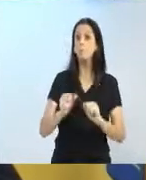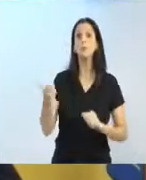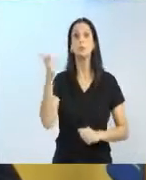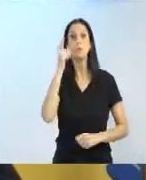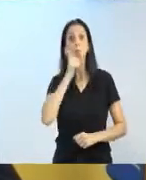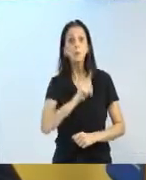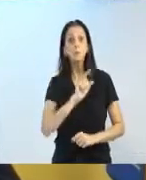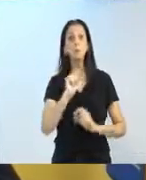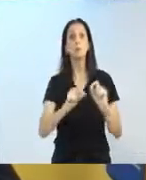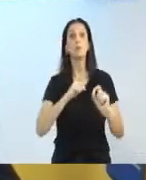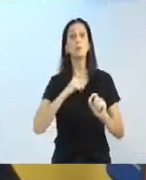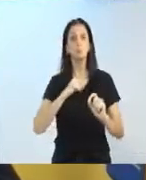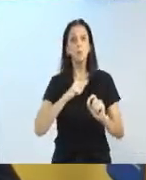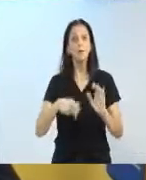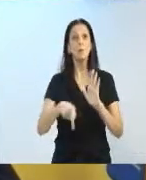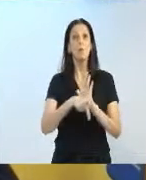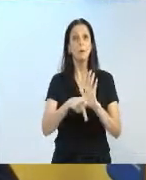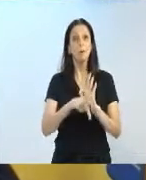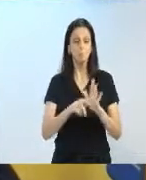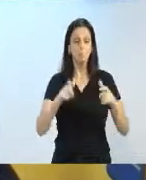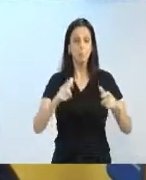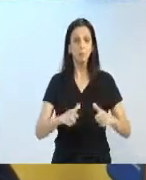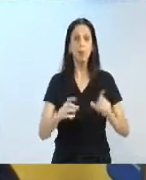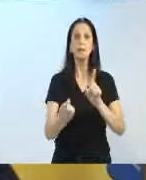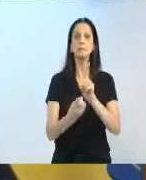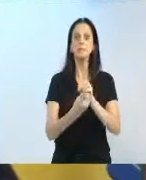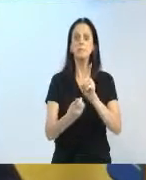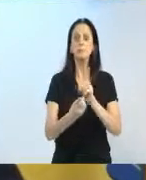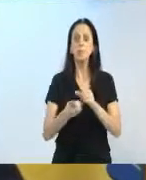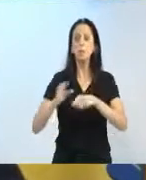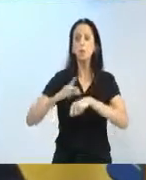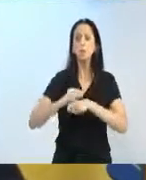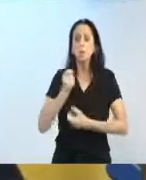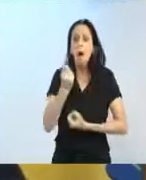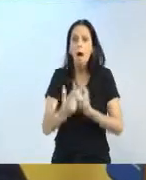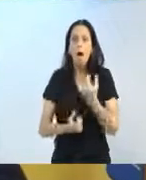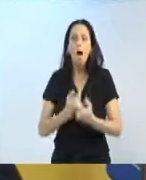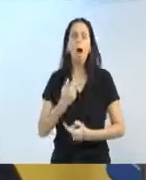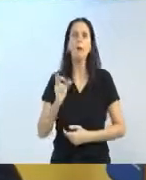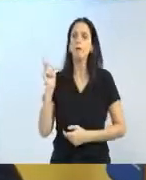doenças raras, um serviço de doenças raras que foi